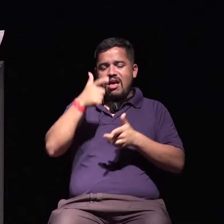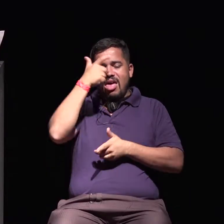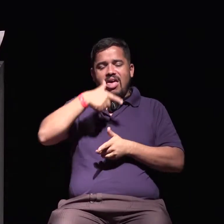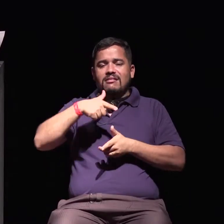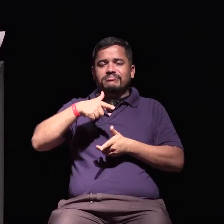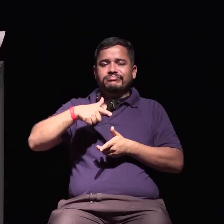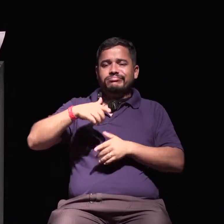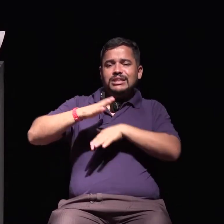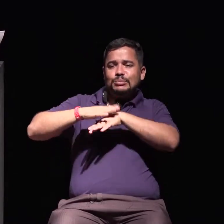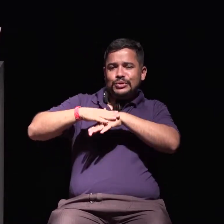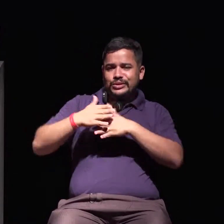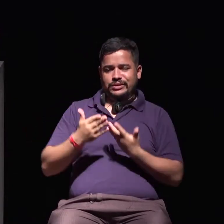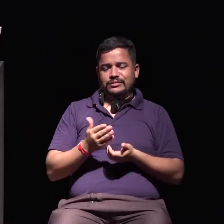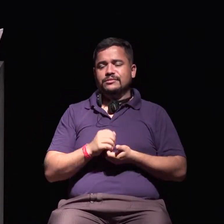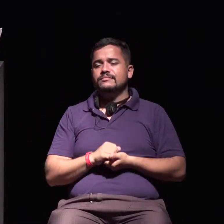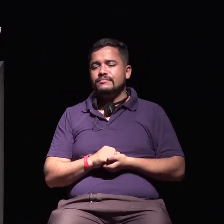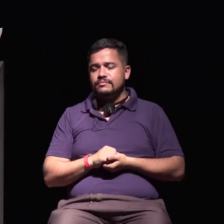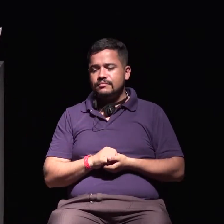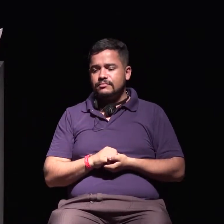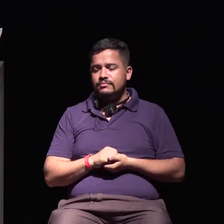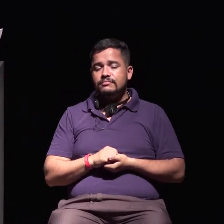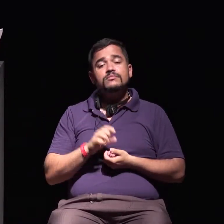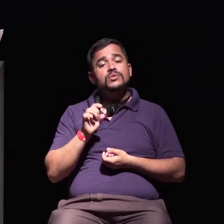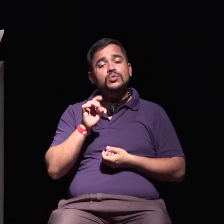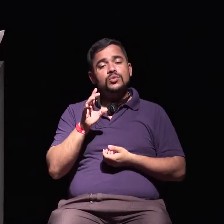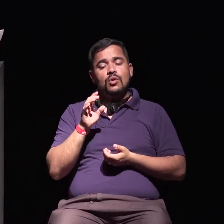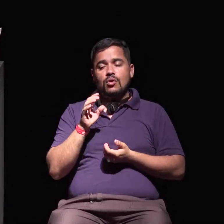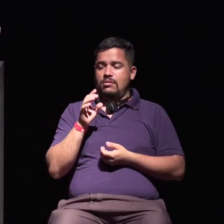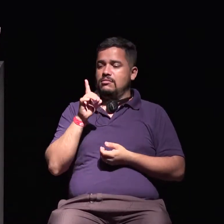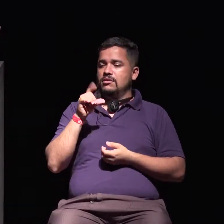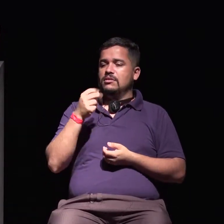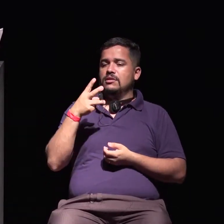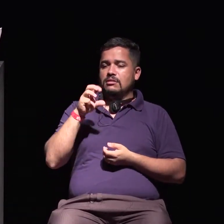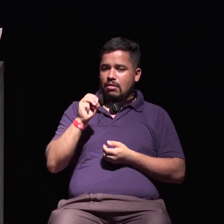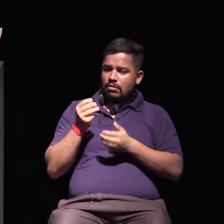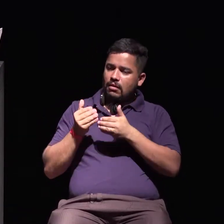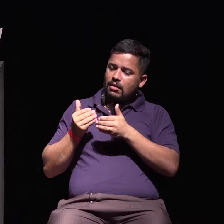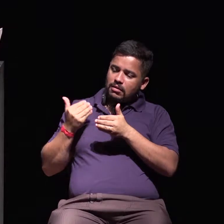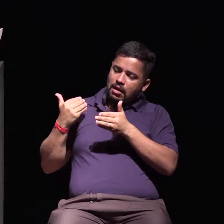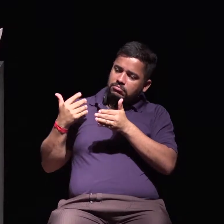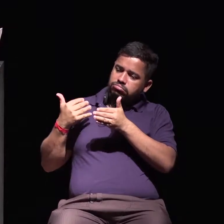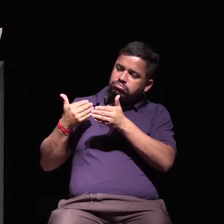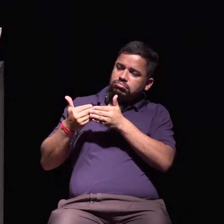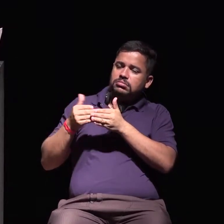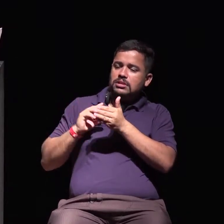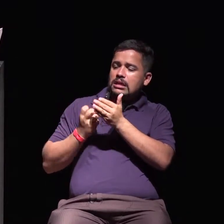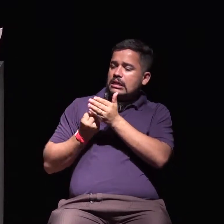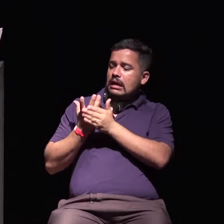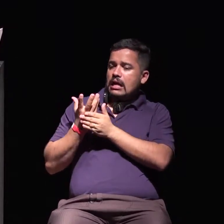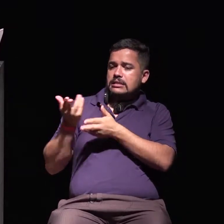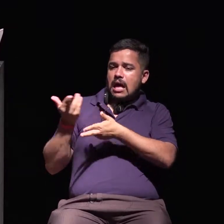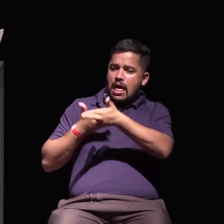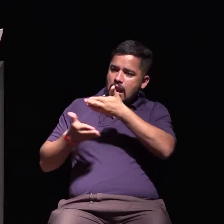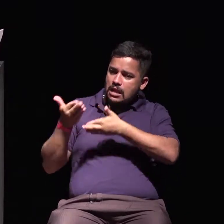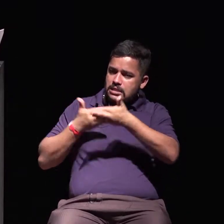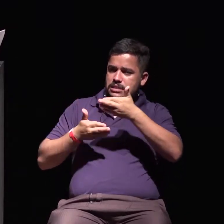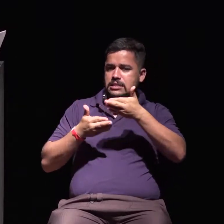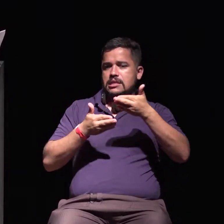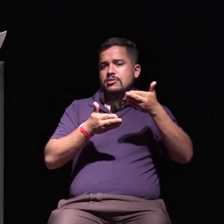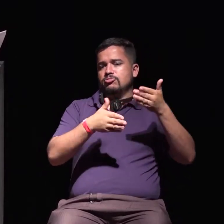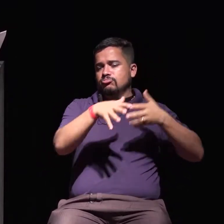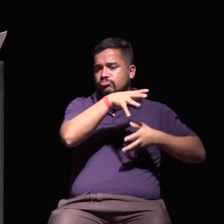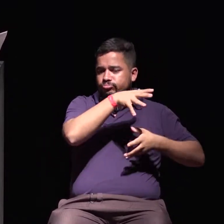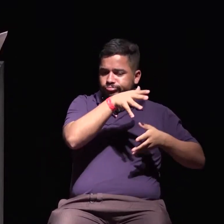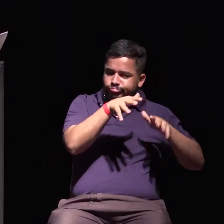posições. E é somente a partir dos anos 30 que se cria essa relação ontológica entre dança e fluxo